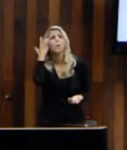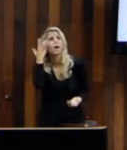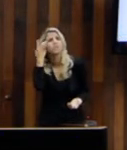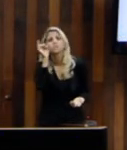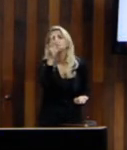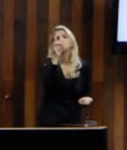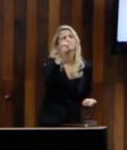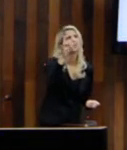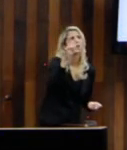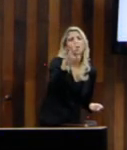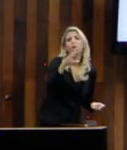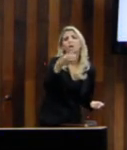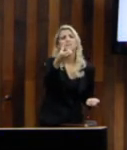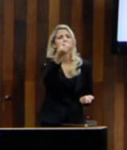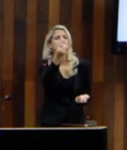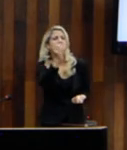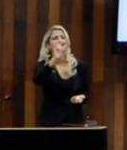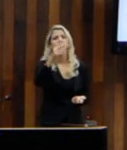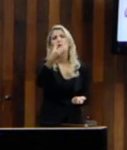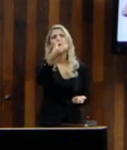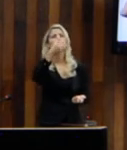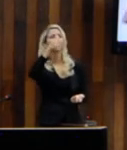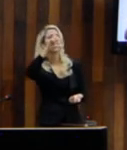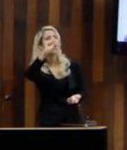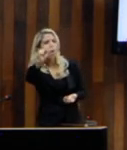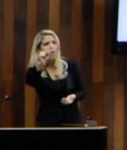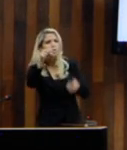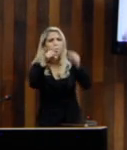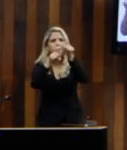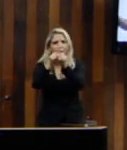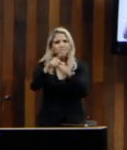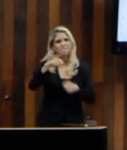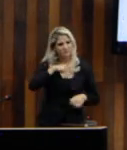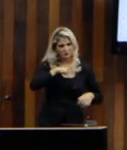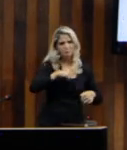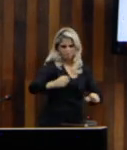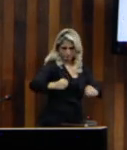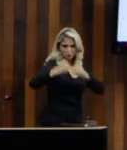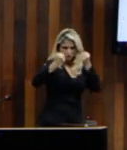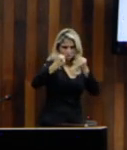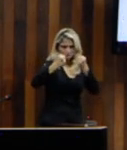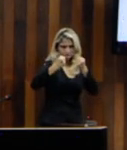foi eleito, tem mais poder do que as 17 cadeiras que aqui estão?